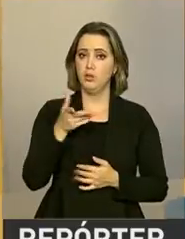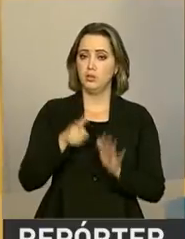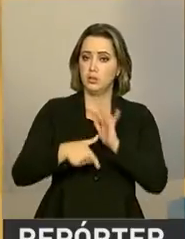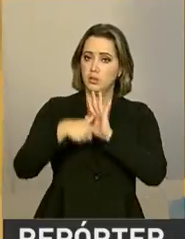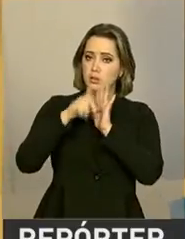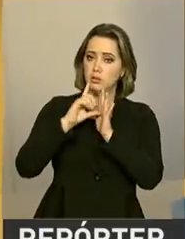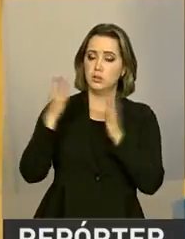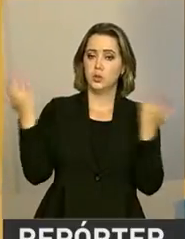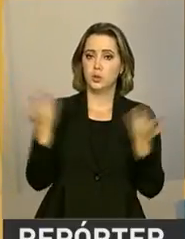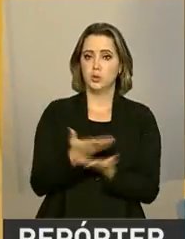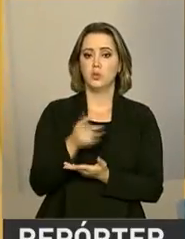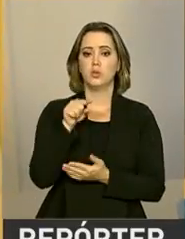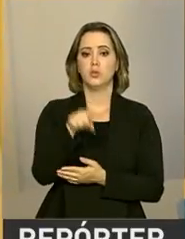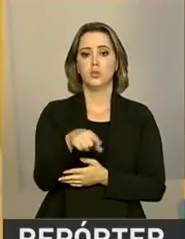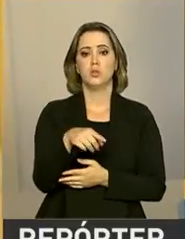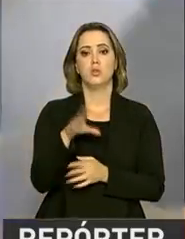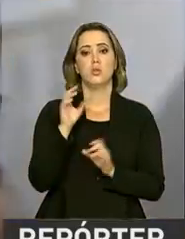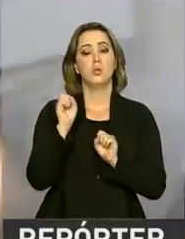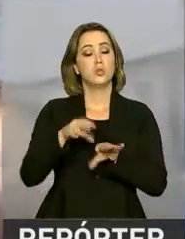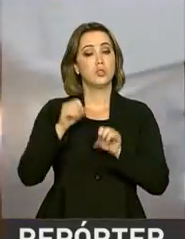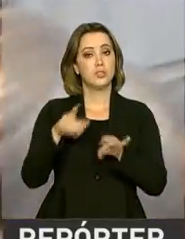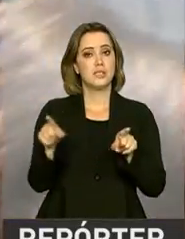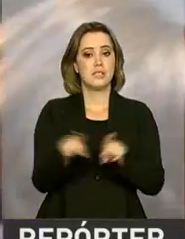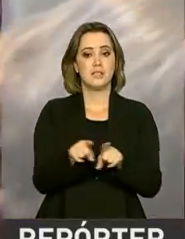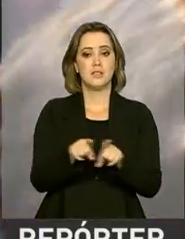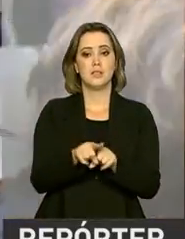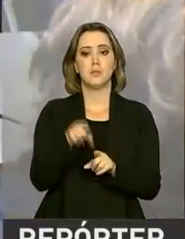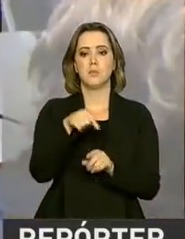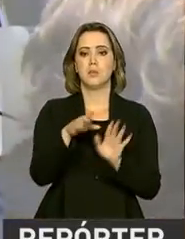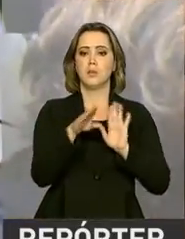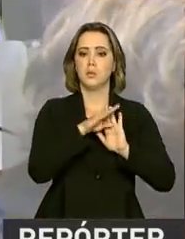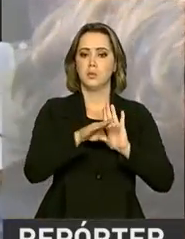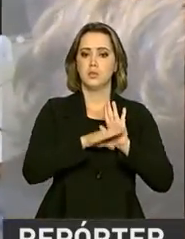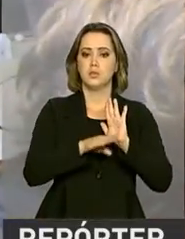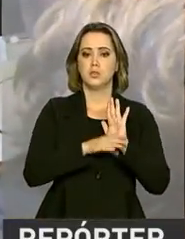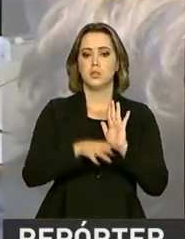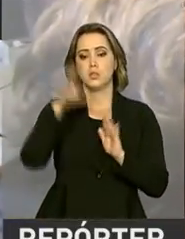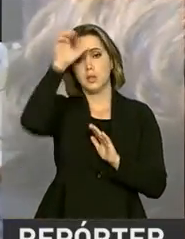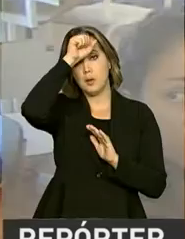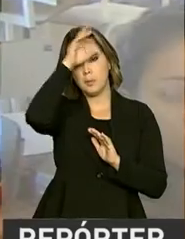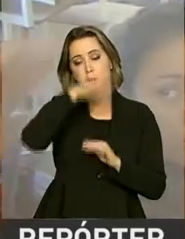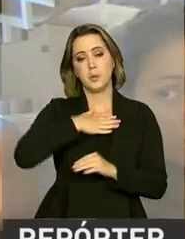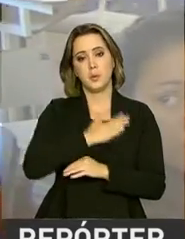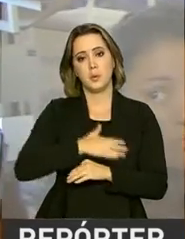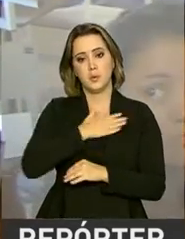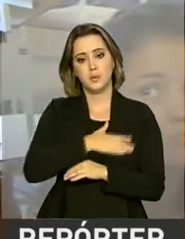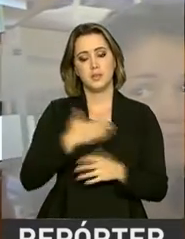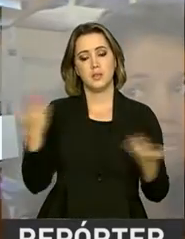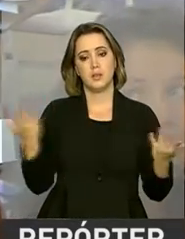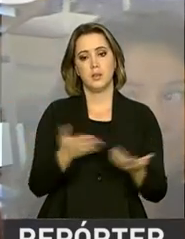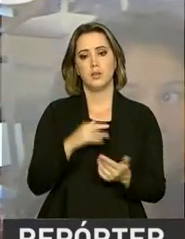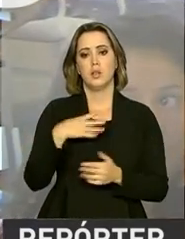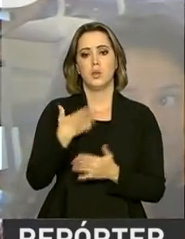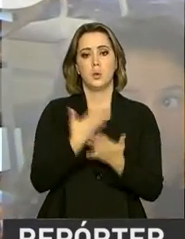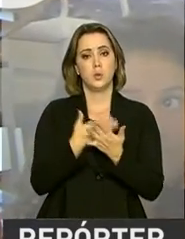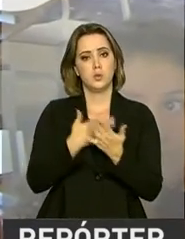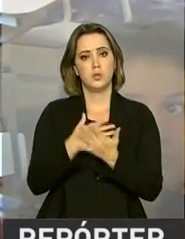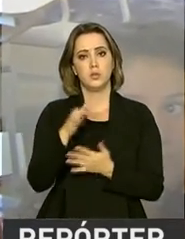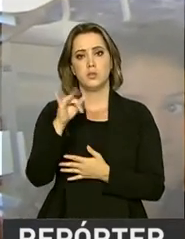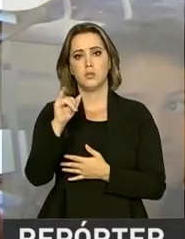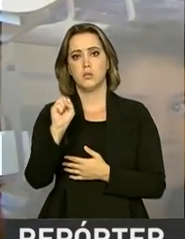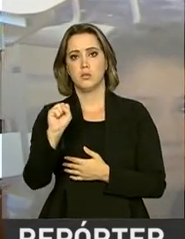do programa e hoje é monitora. Foi com o projeto que ela aprendeu a gostar da área. Agora estuda física